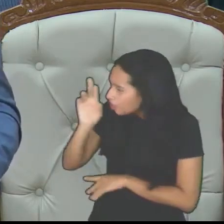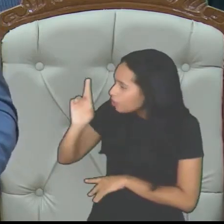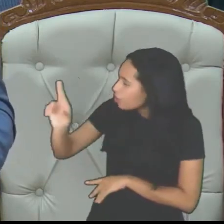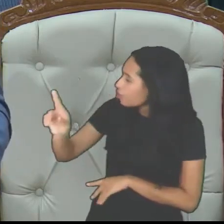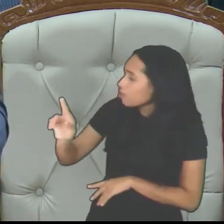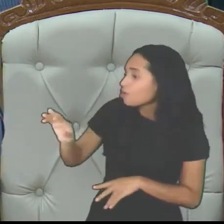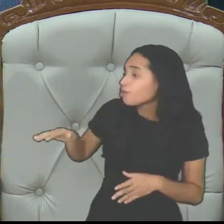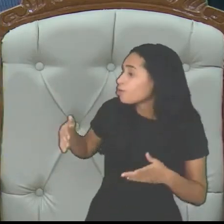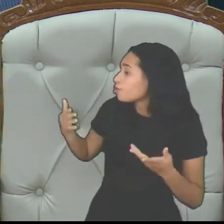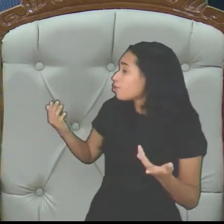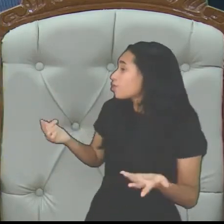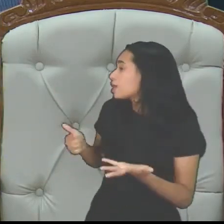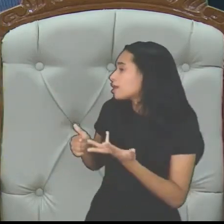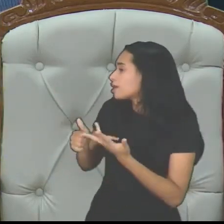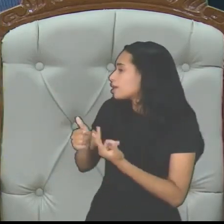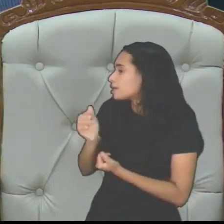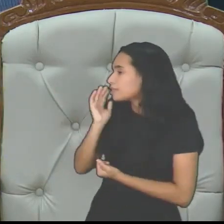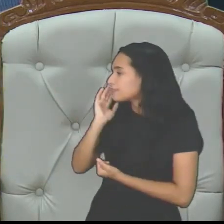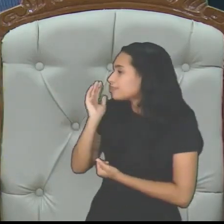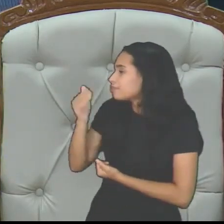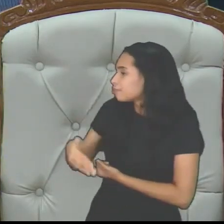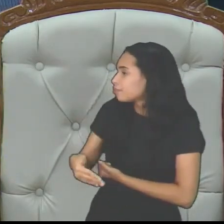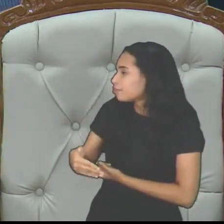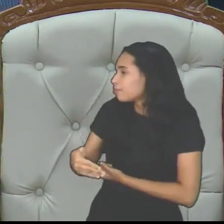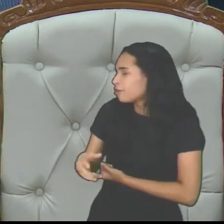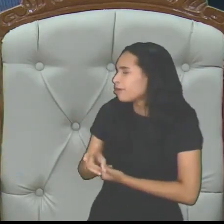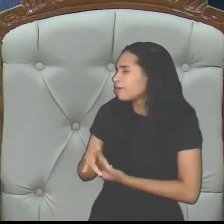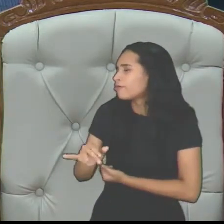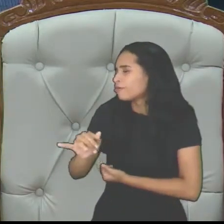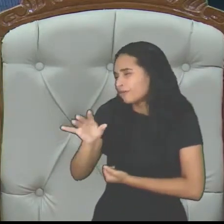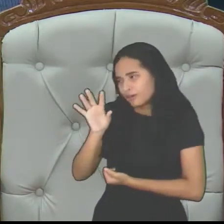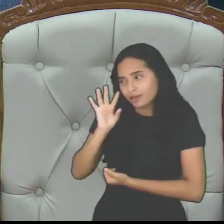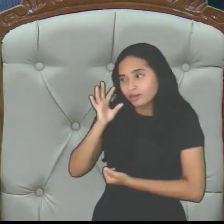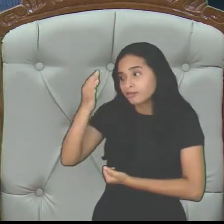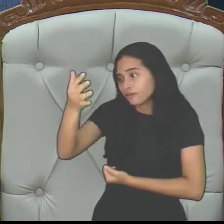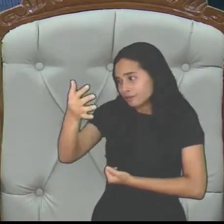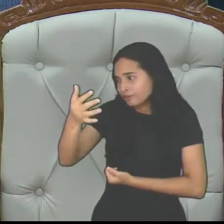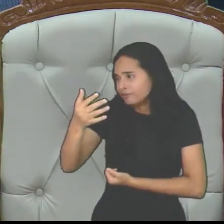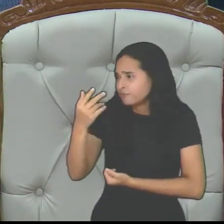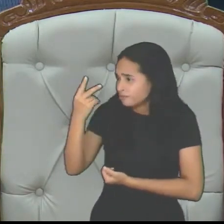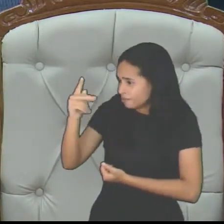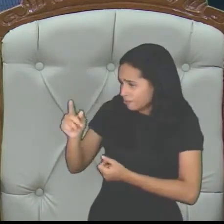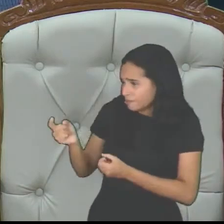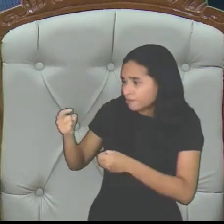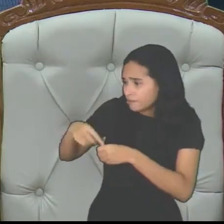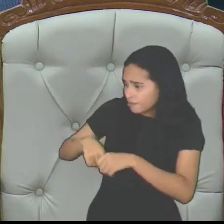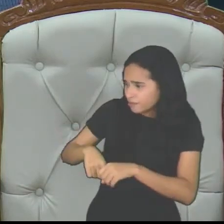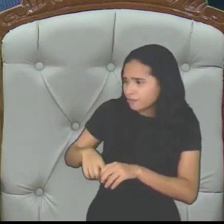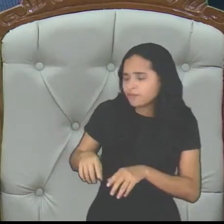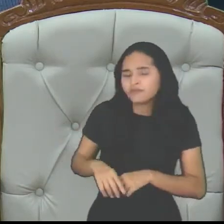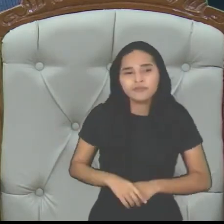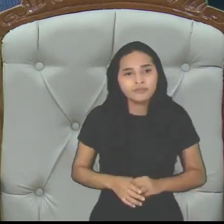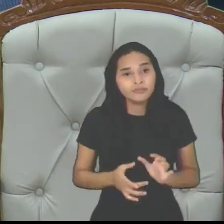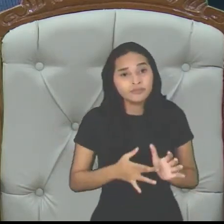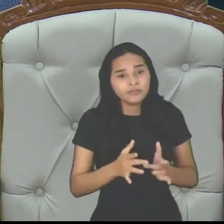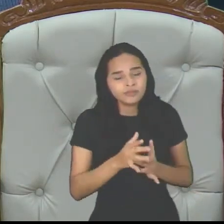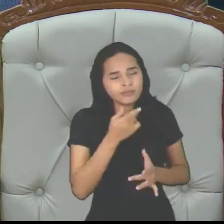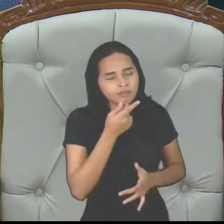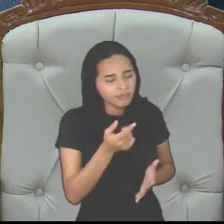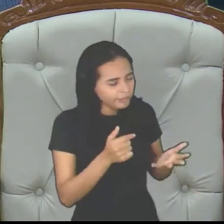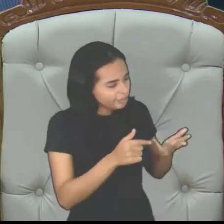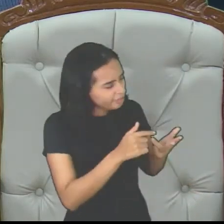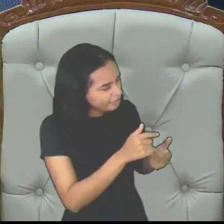os sinais que hão de vir da tua vinda? E Jesus vai falar quais os